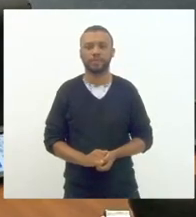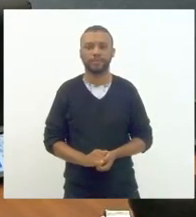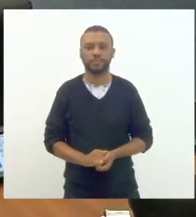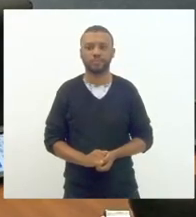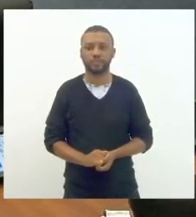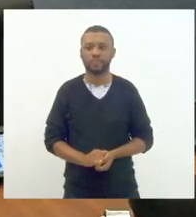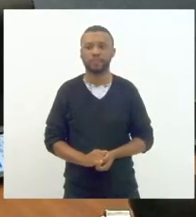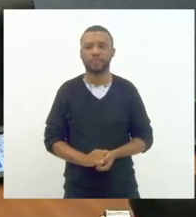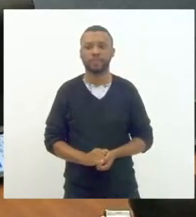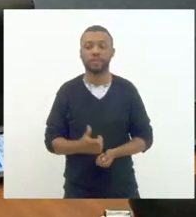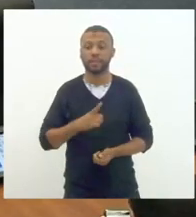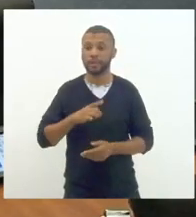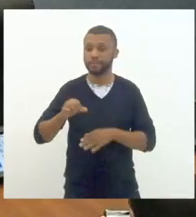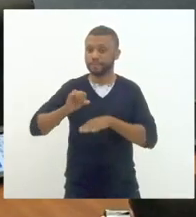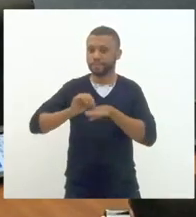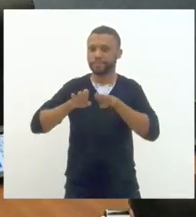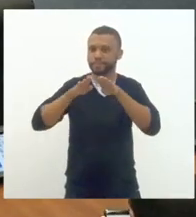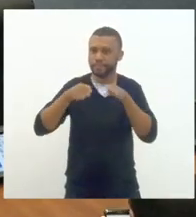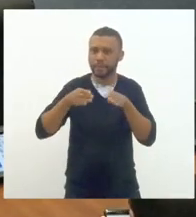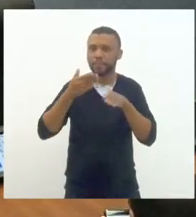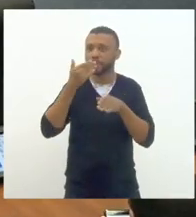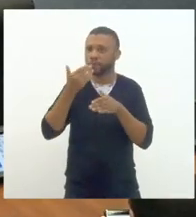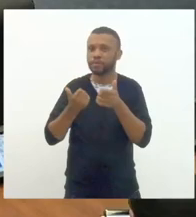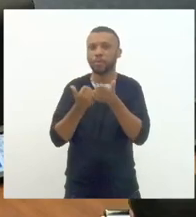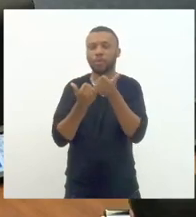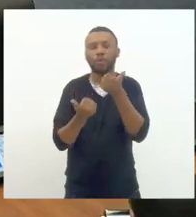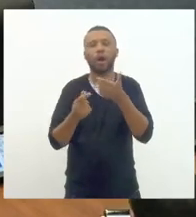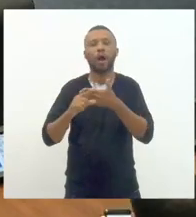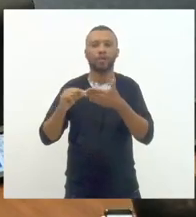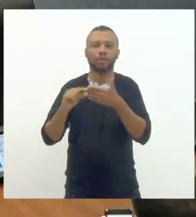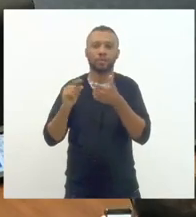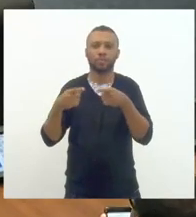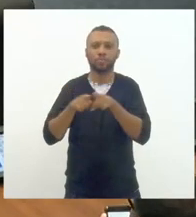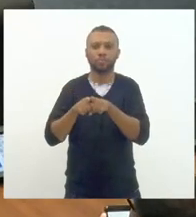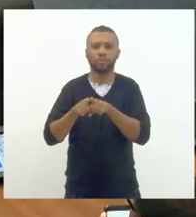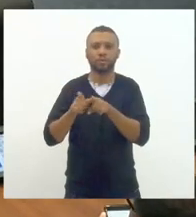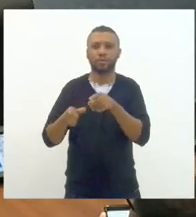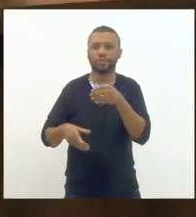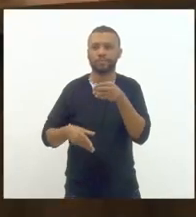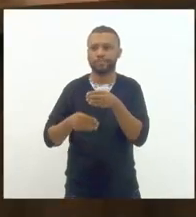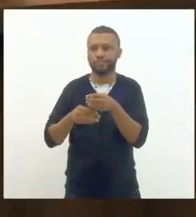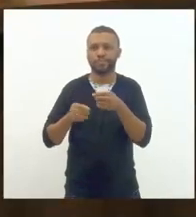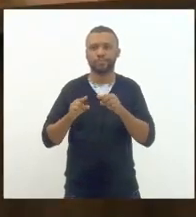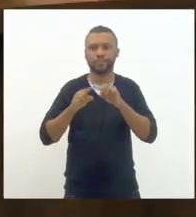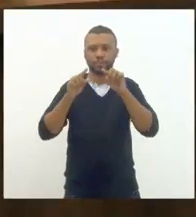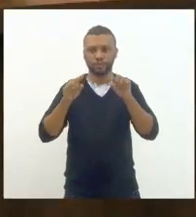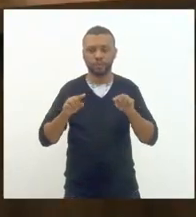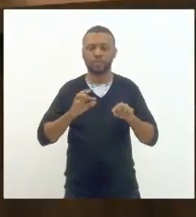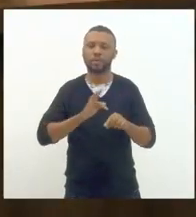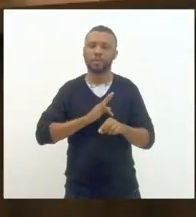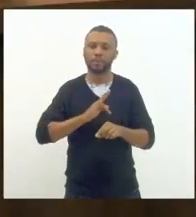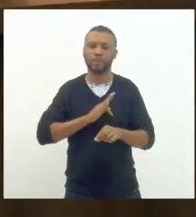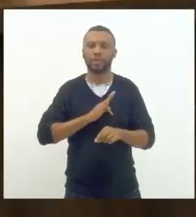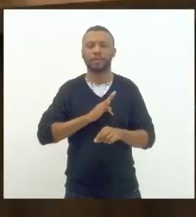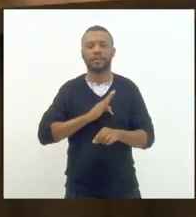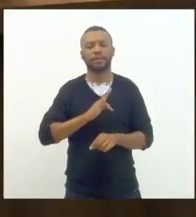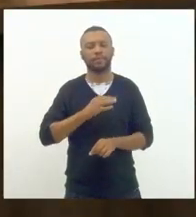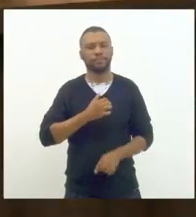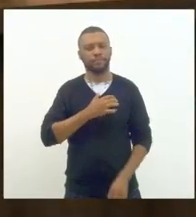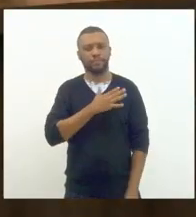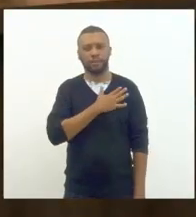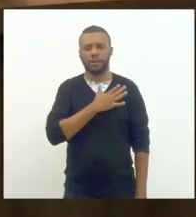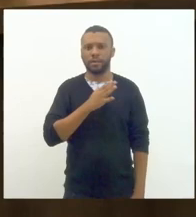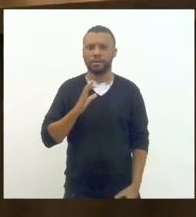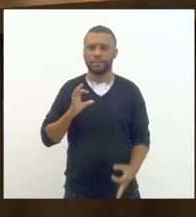Tem na mesa aí um projeto, até de coautoria junto com o senhor, para a gente complementar o quadro de músicos da Polícia Militar através de